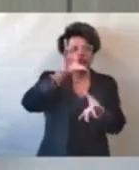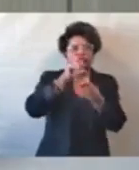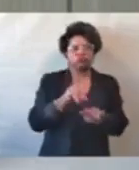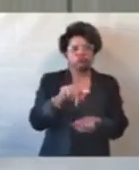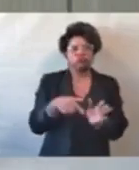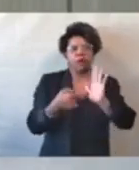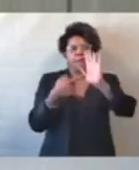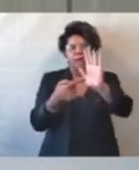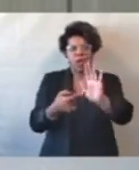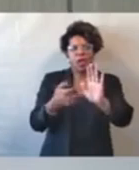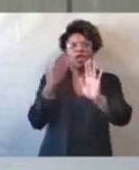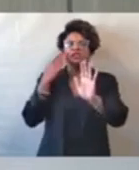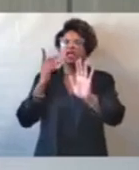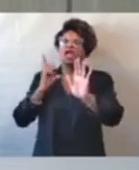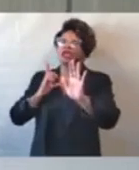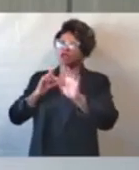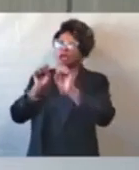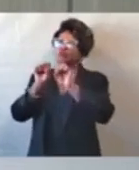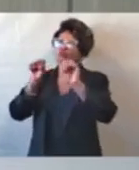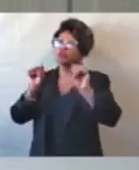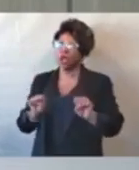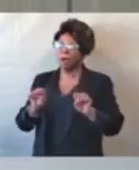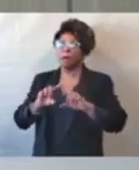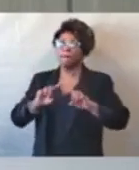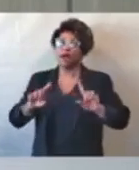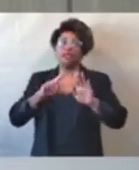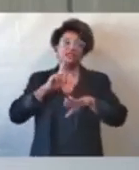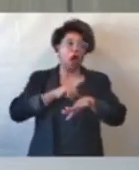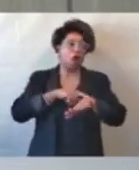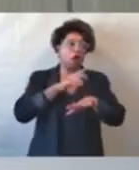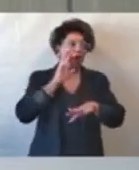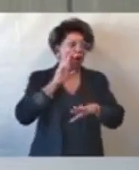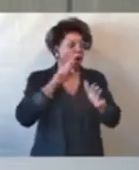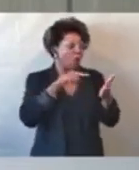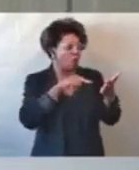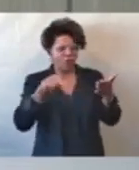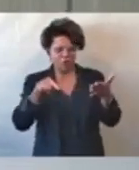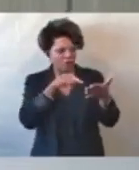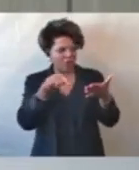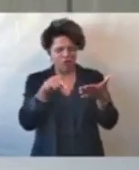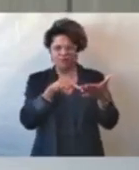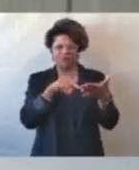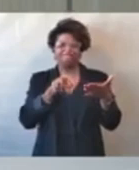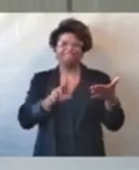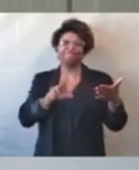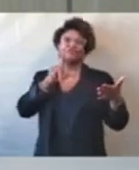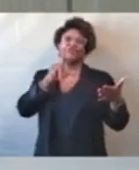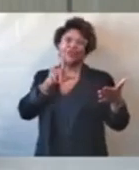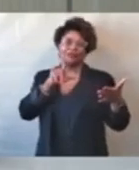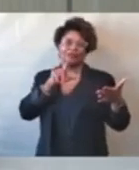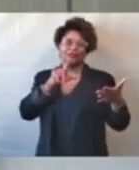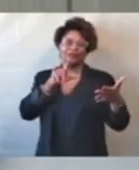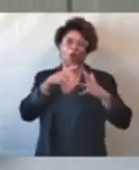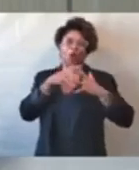existe o sistema, mas às vezes na hora que você está conferindo, se não bate igualzinho, você pega e fica na dúvida. Como não é uma coisa que a gente trabalha